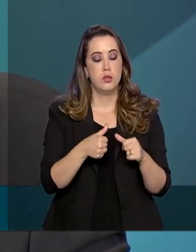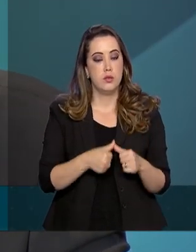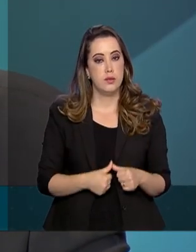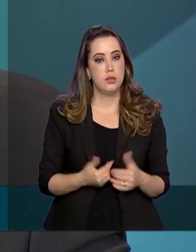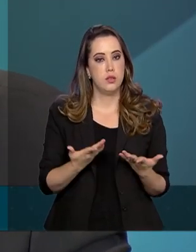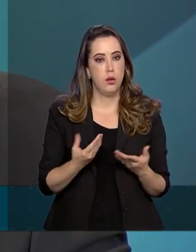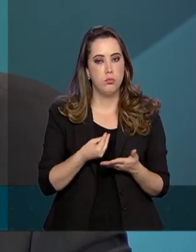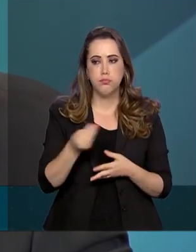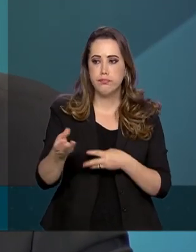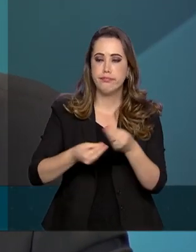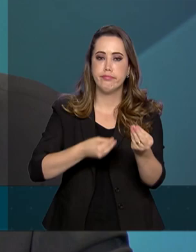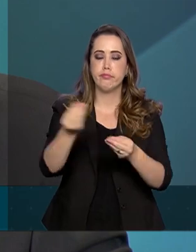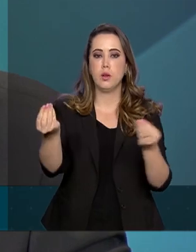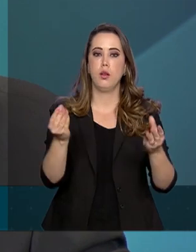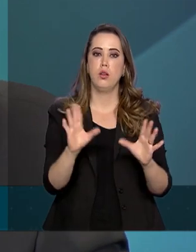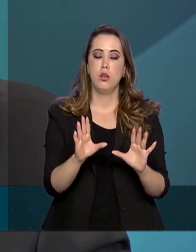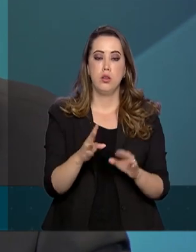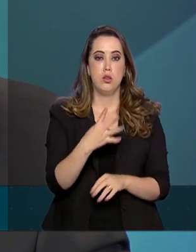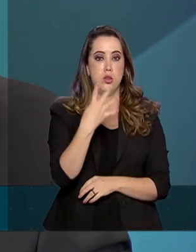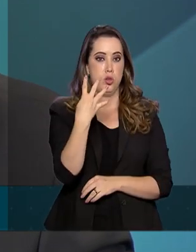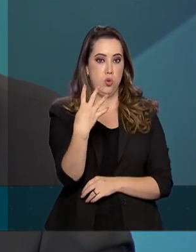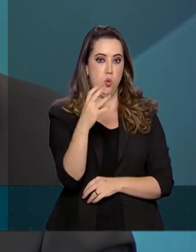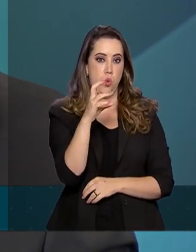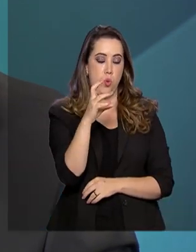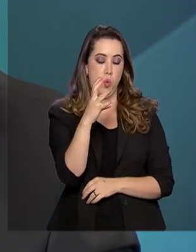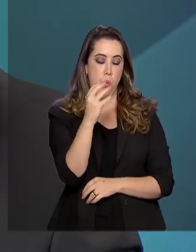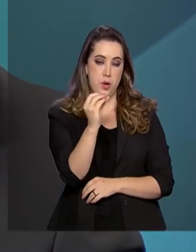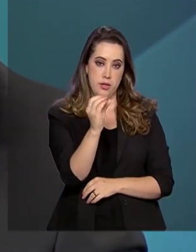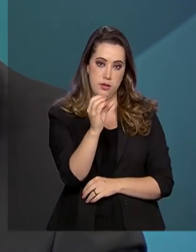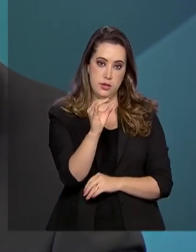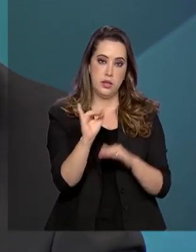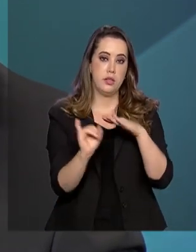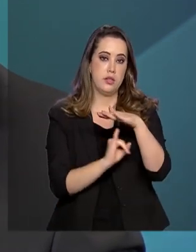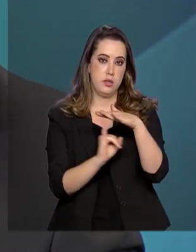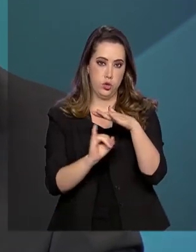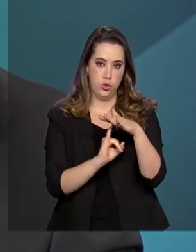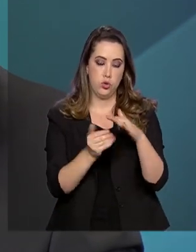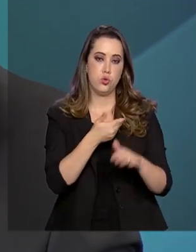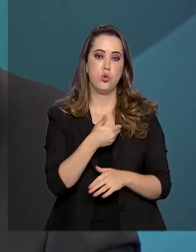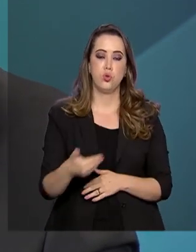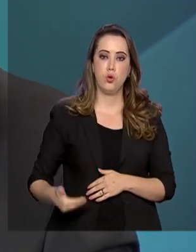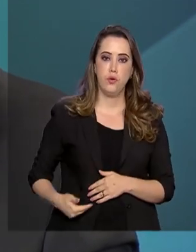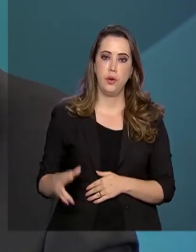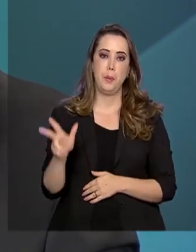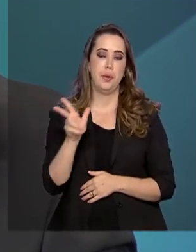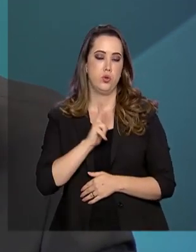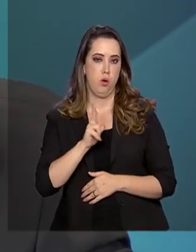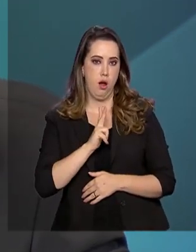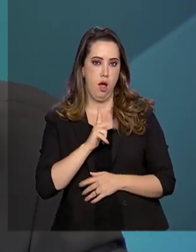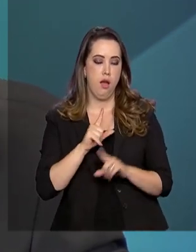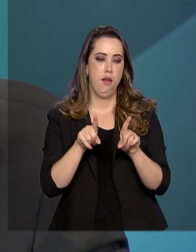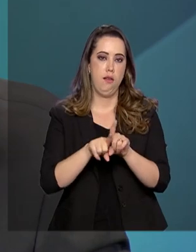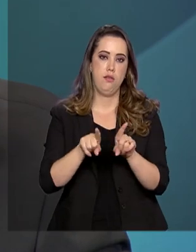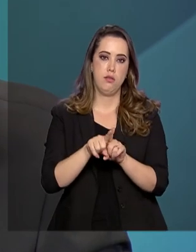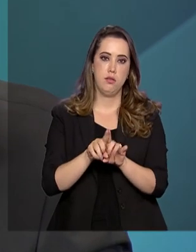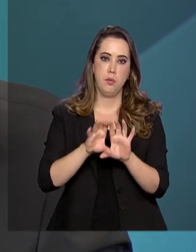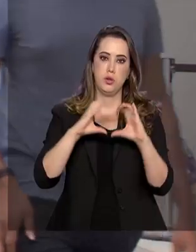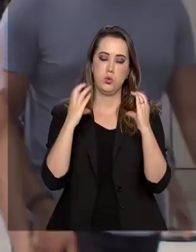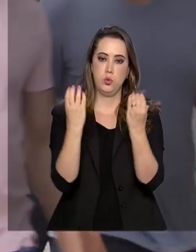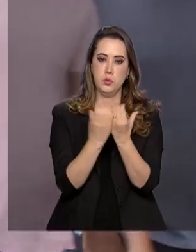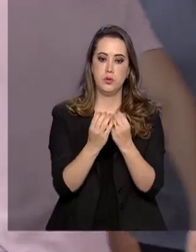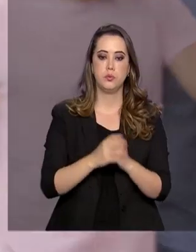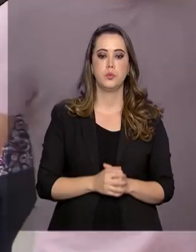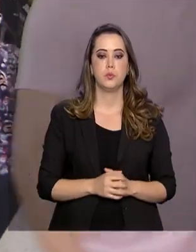distribuídas em 400 instituições públicas, privadas e comunitárias.